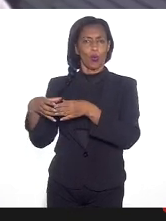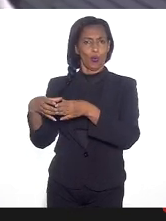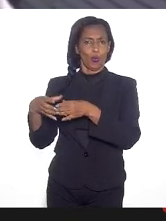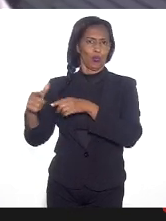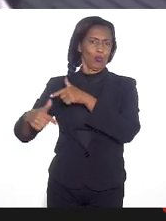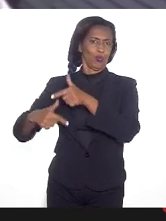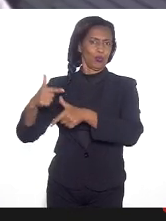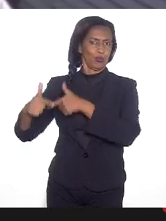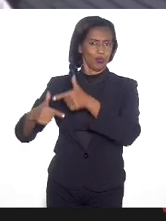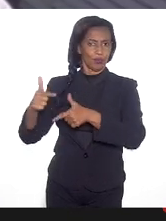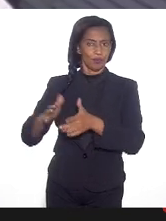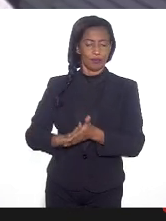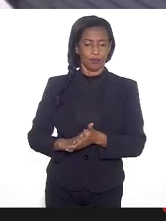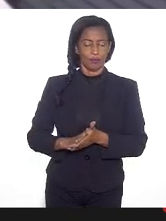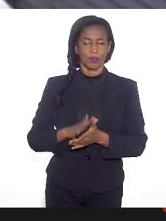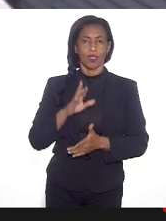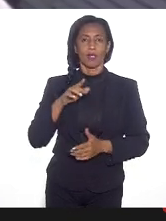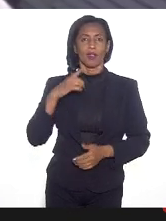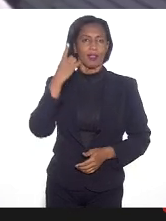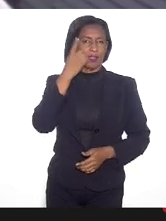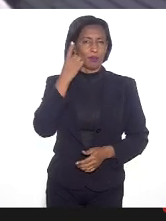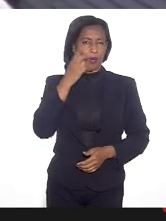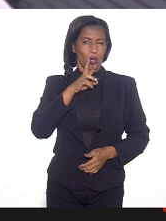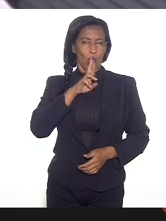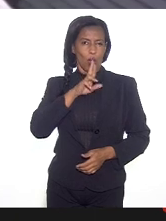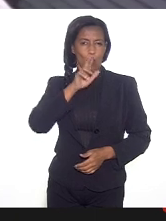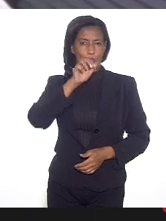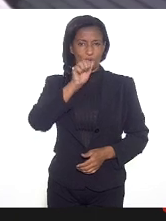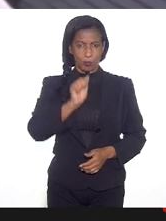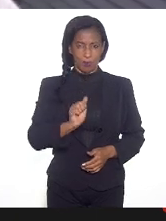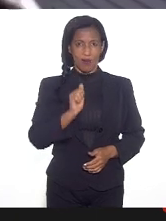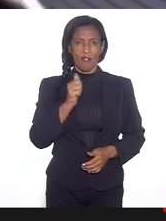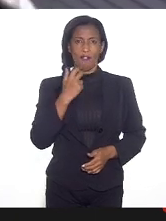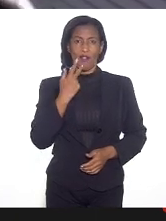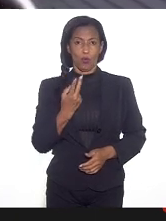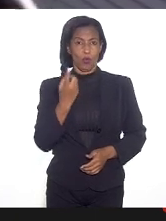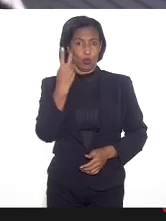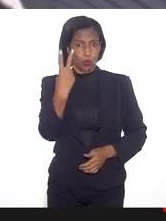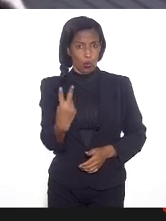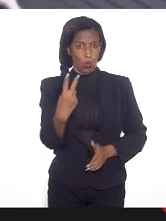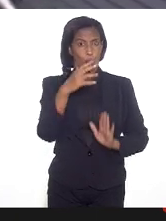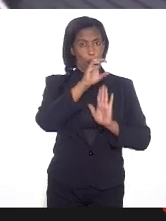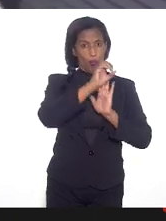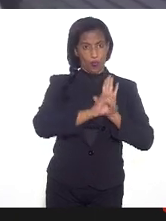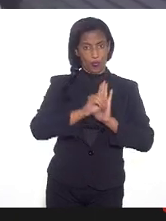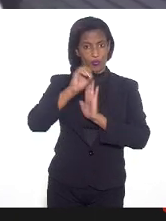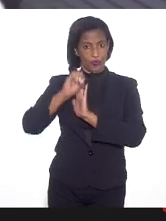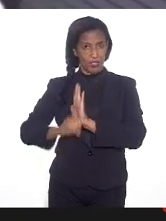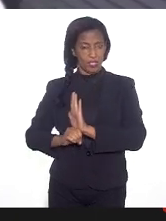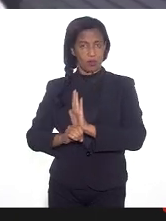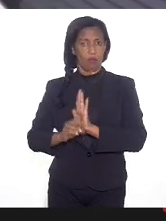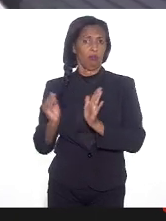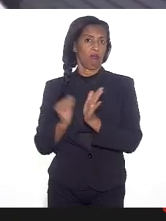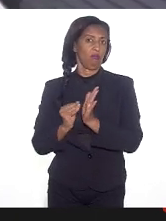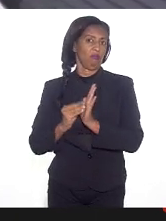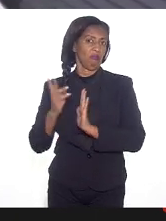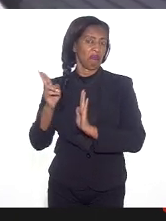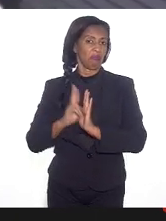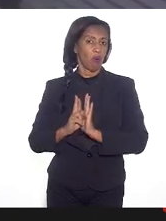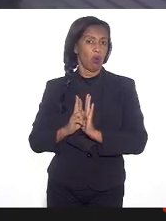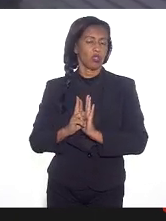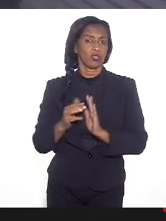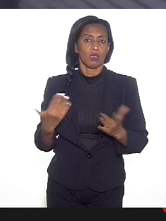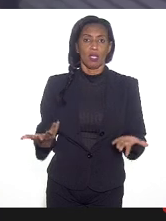quadros. O deputado Rodrigo Amorim citou dois ofícios, né, que a gente fez de resposta, é que